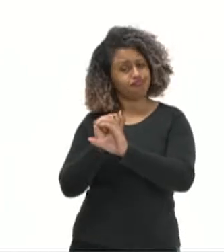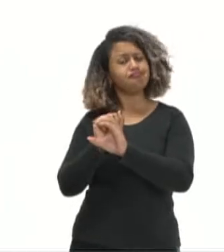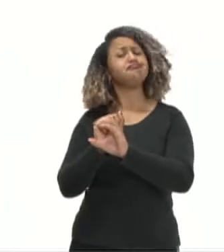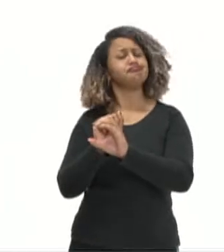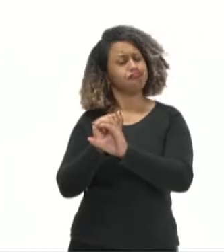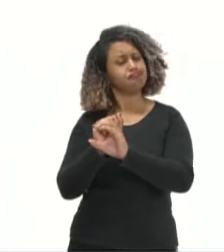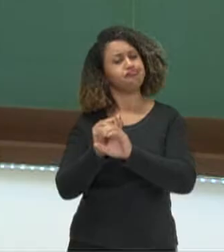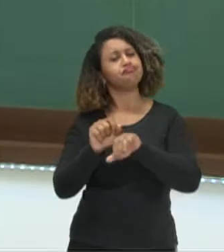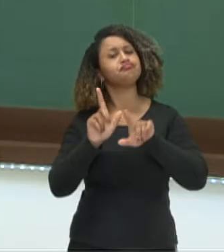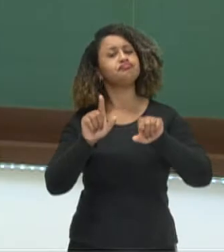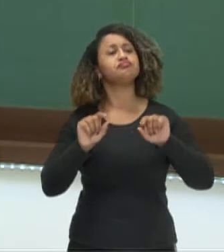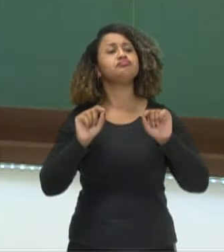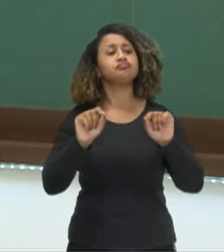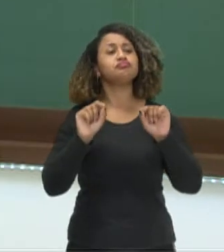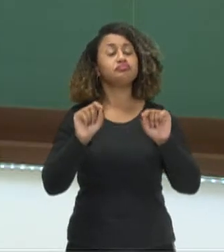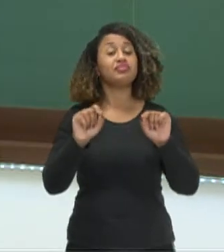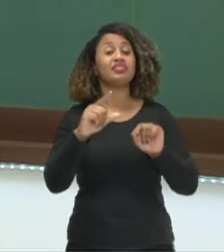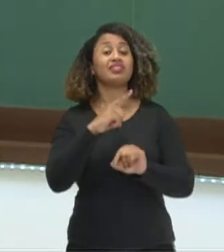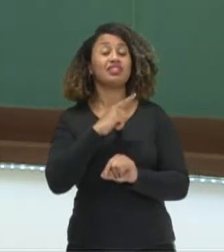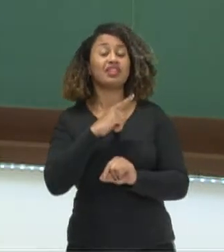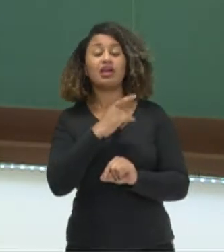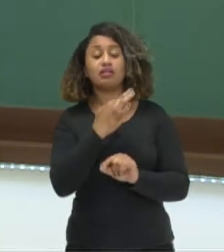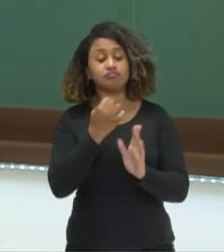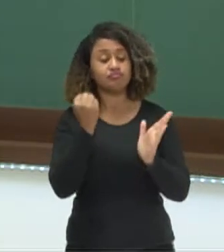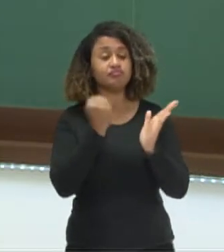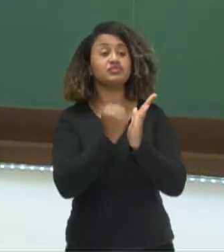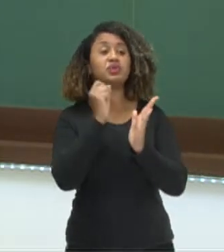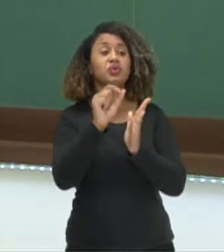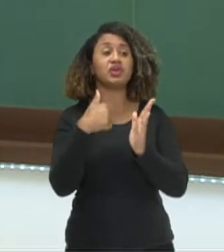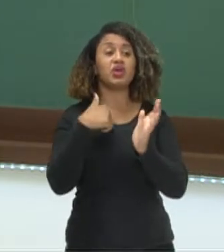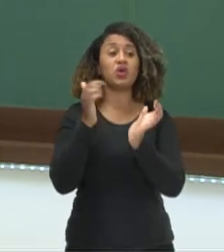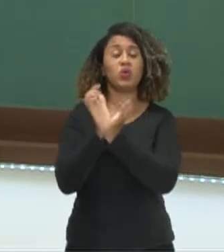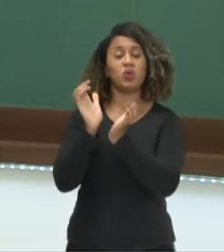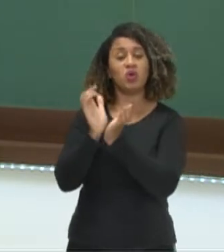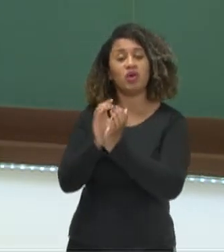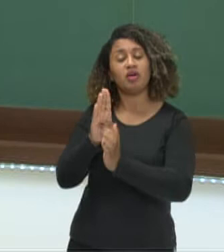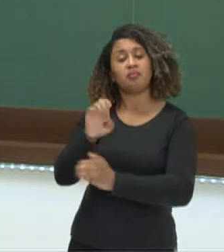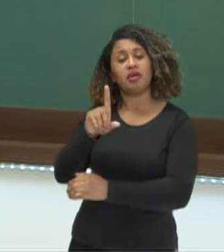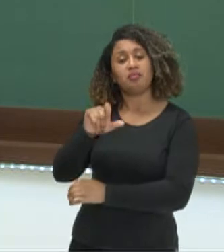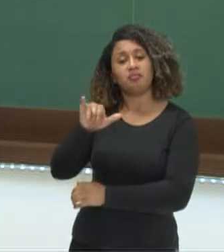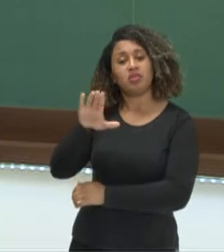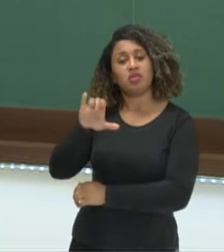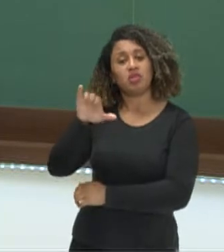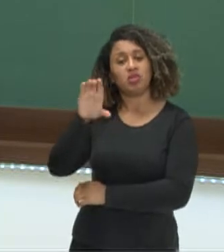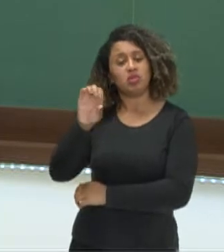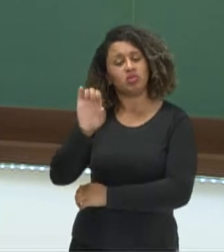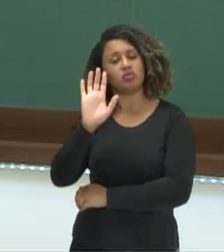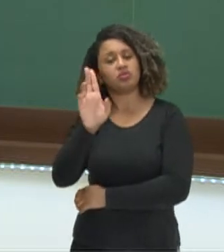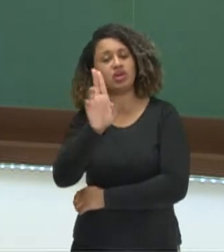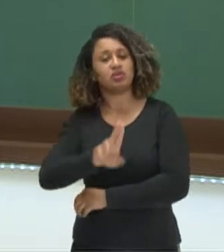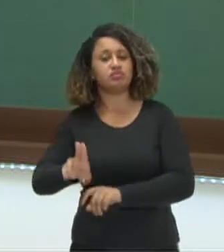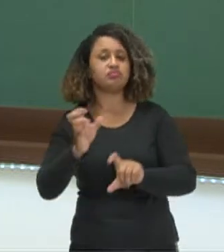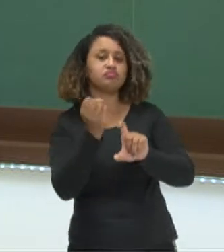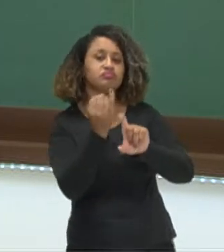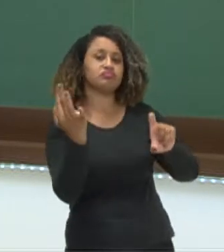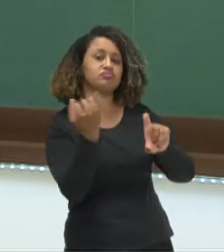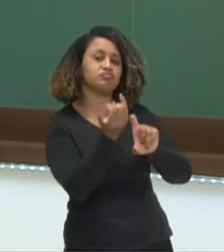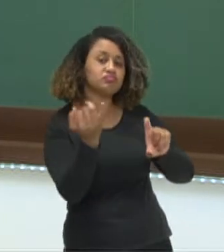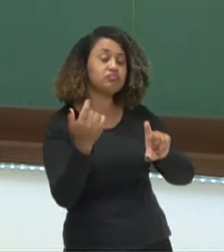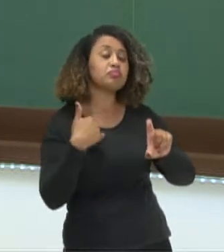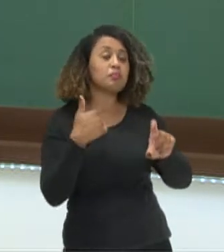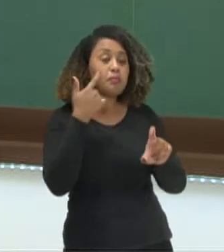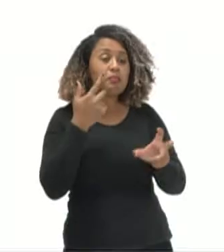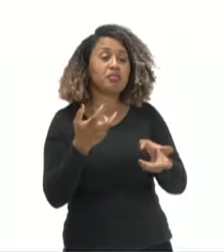Pessoal, existe registro dos babilônicos que já utilizavam as potências, tá?